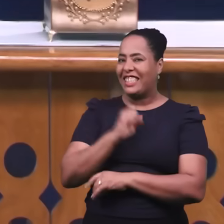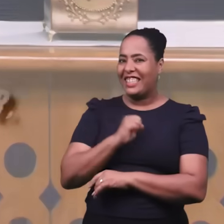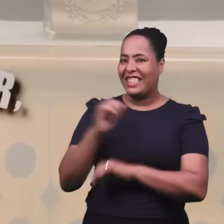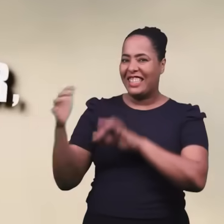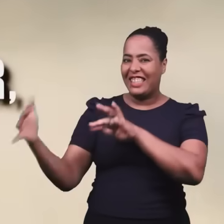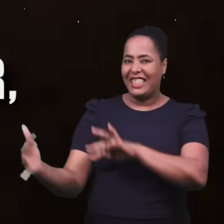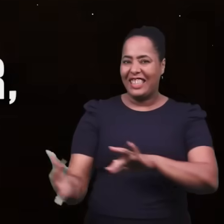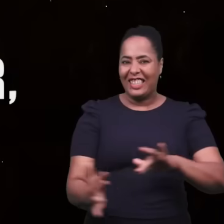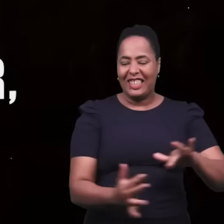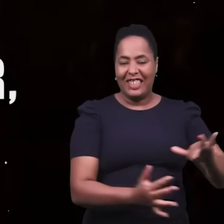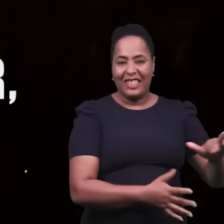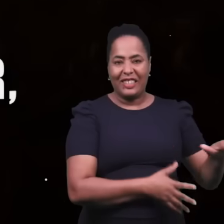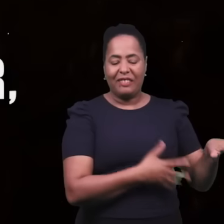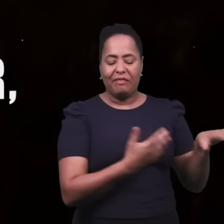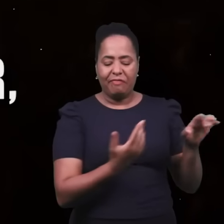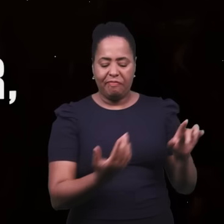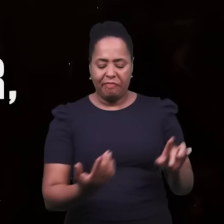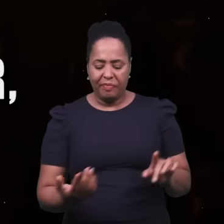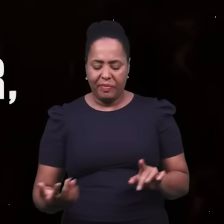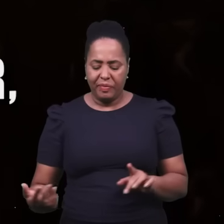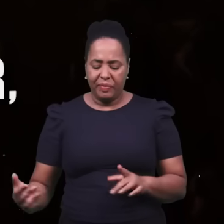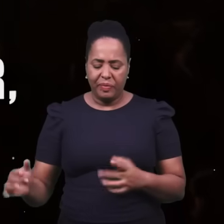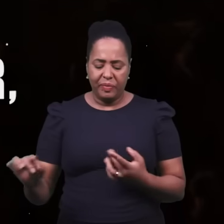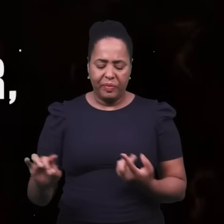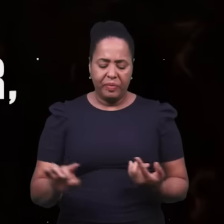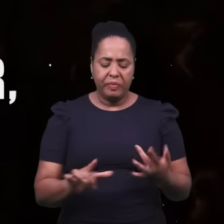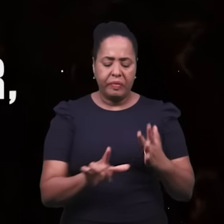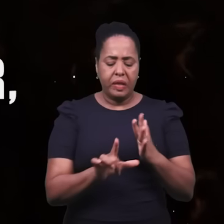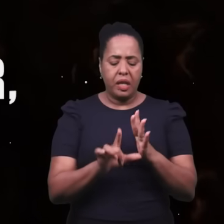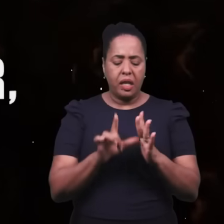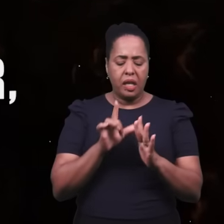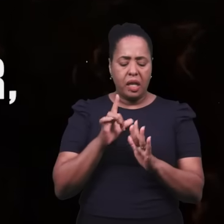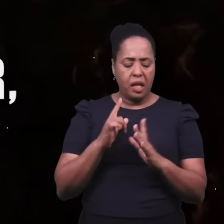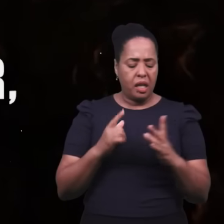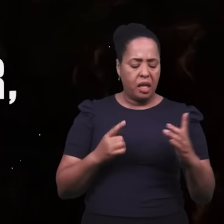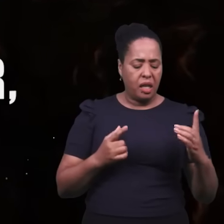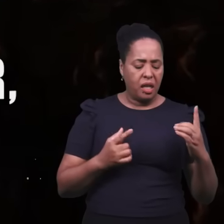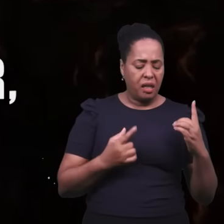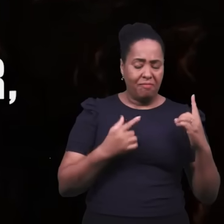amor. Encontrei um grande